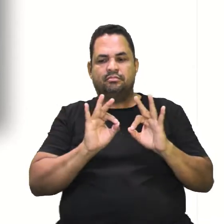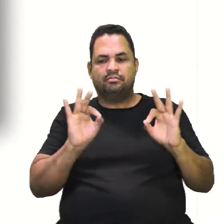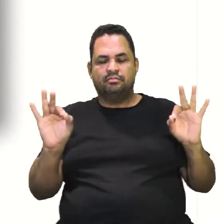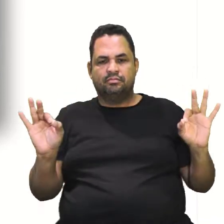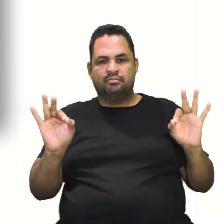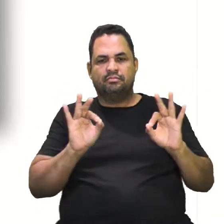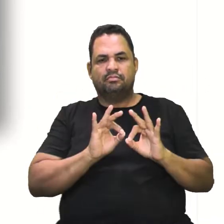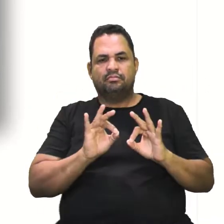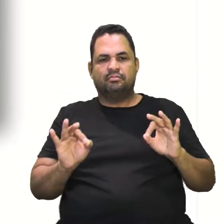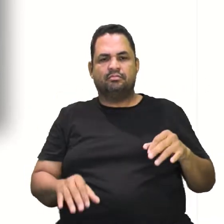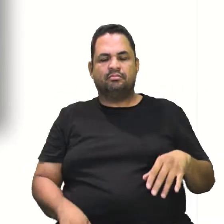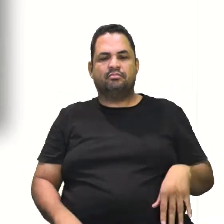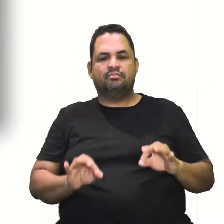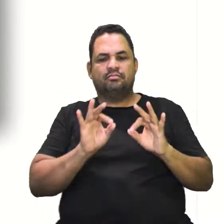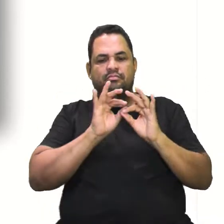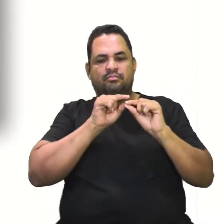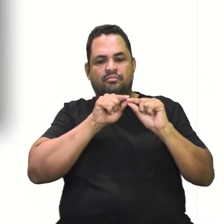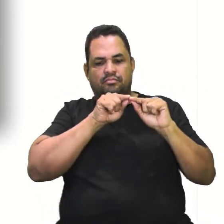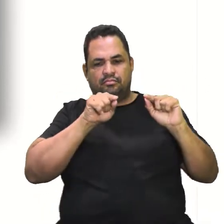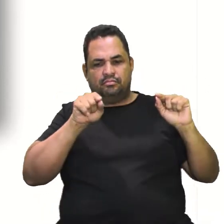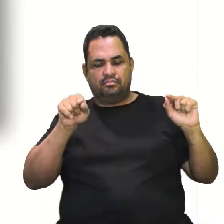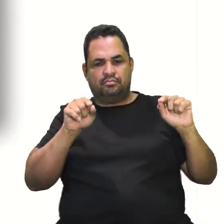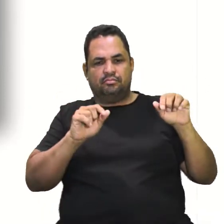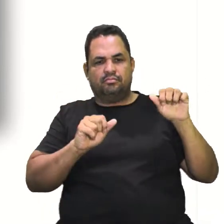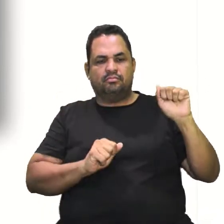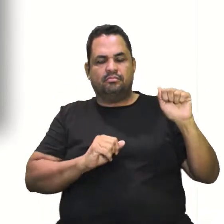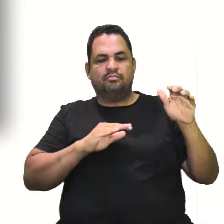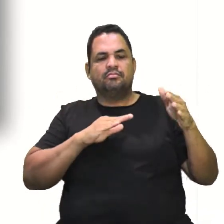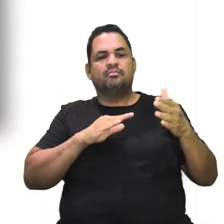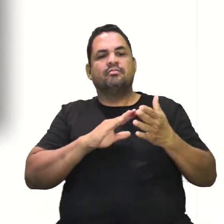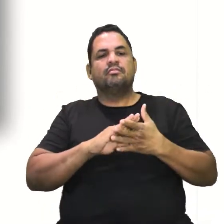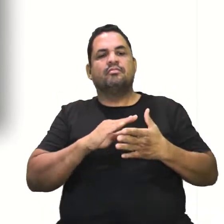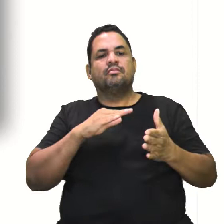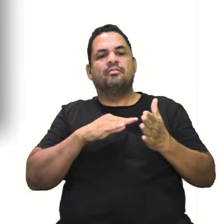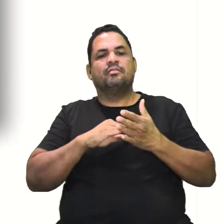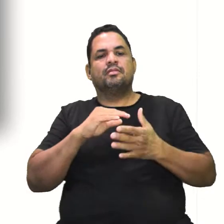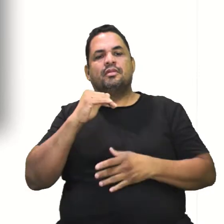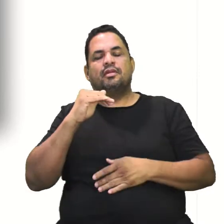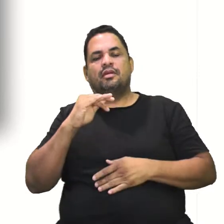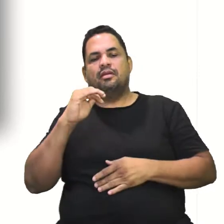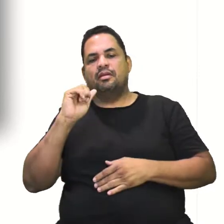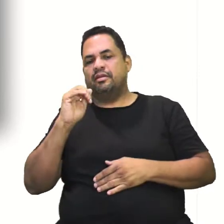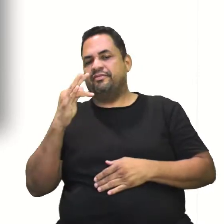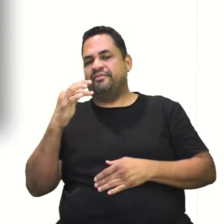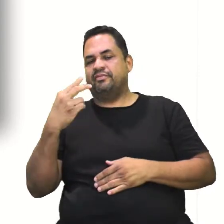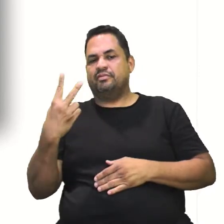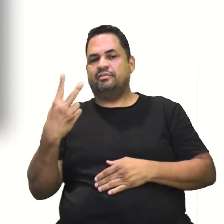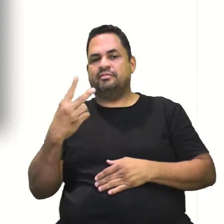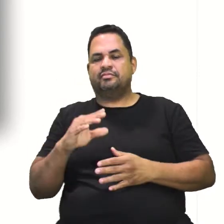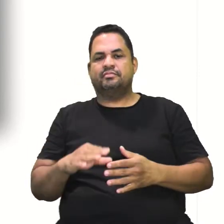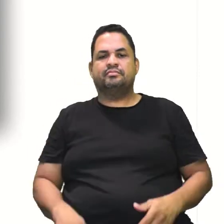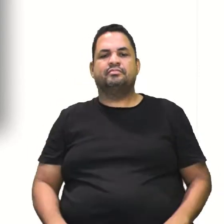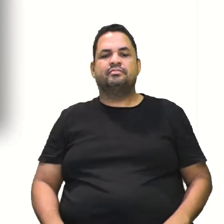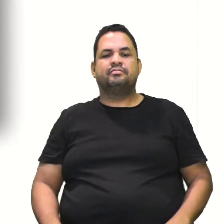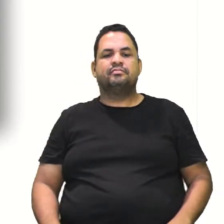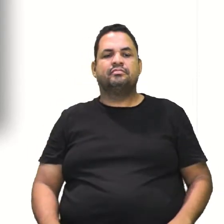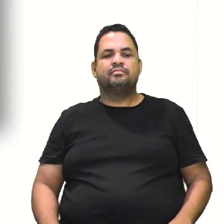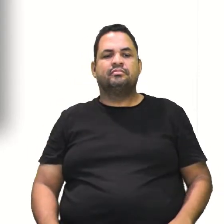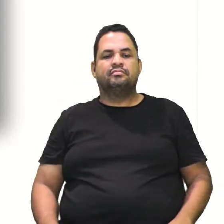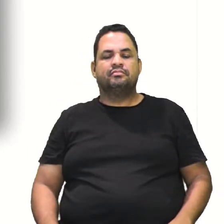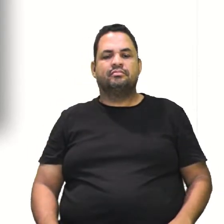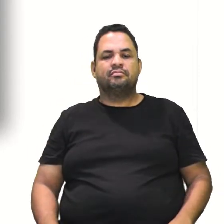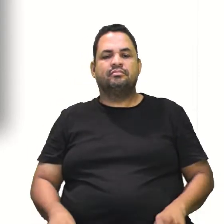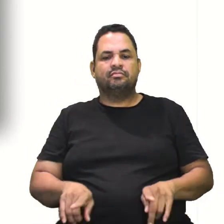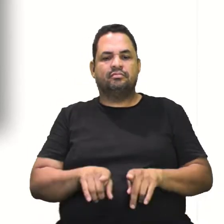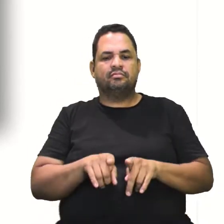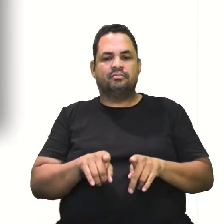diferença entre o comprimento do A até F1 e o A até o F2... Ou seja, né, no eixo maior, né? Aqui